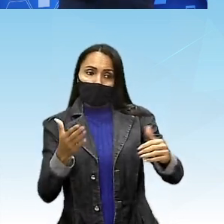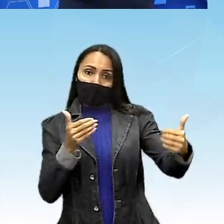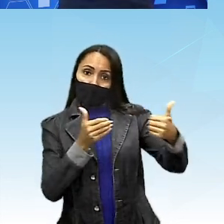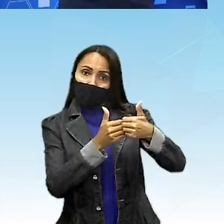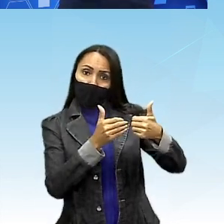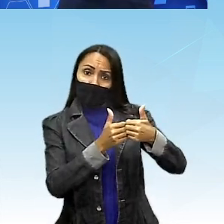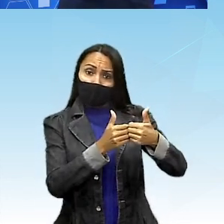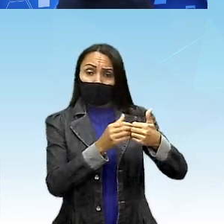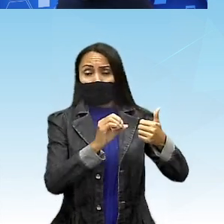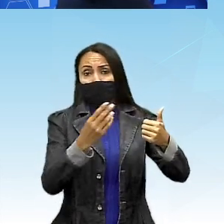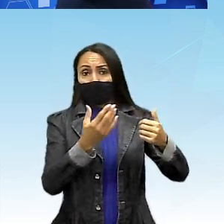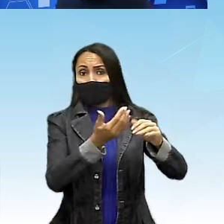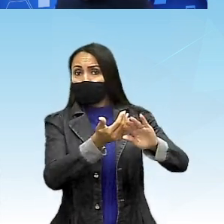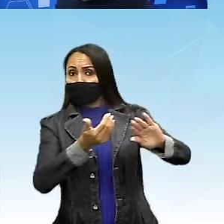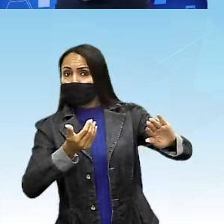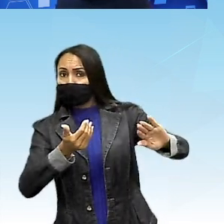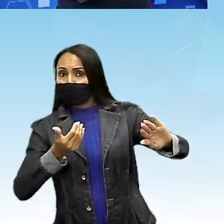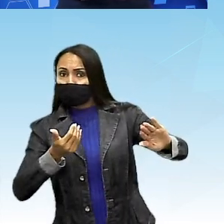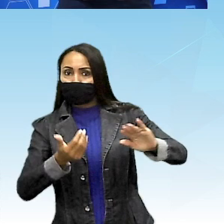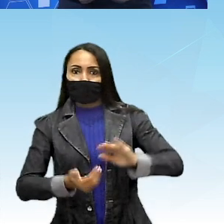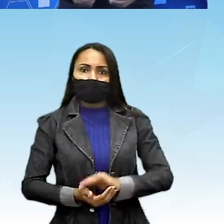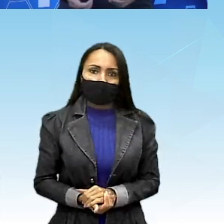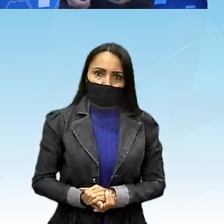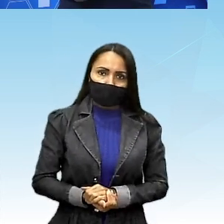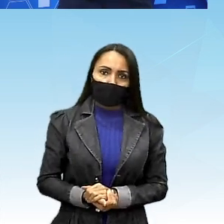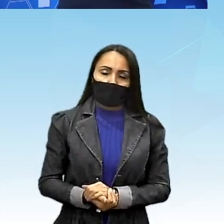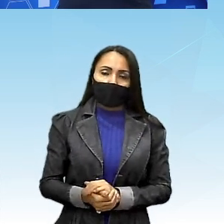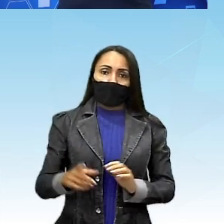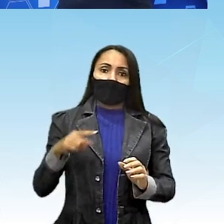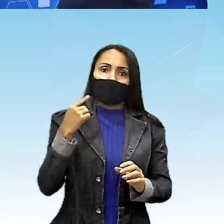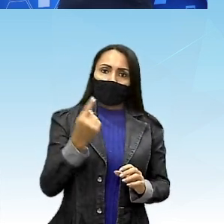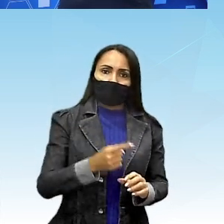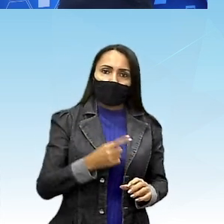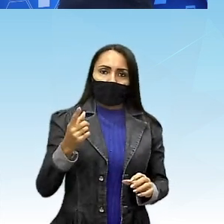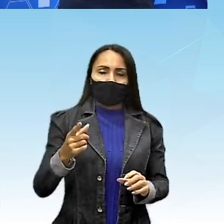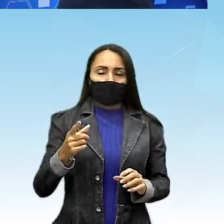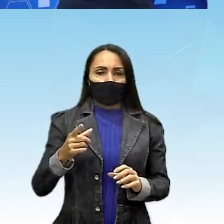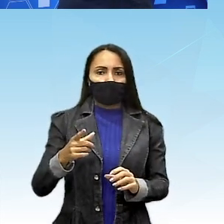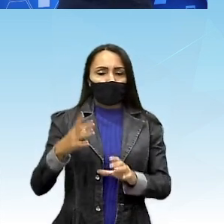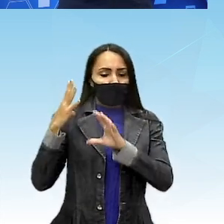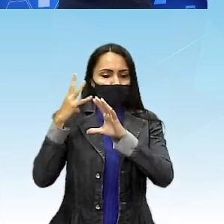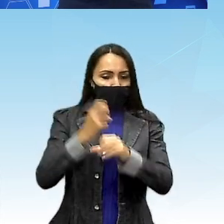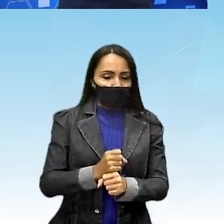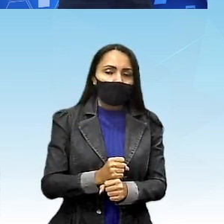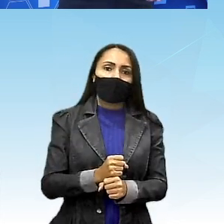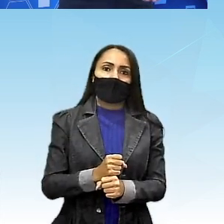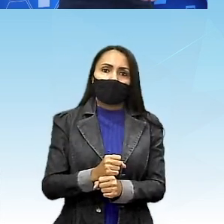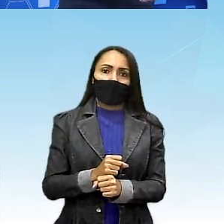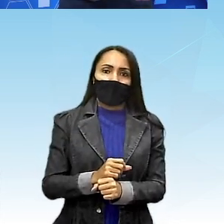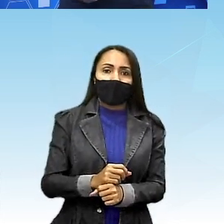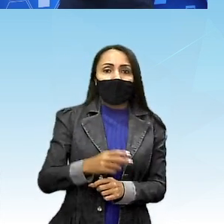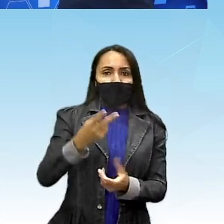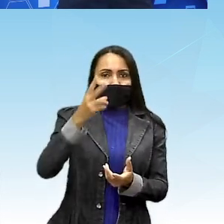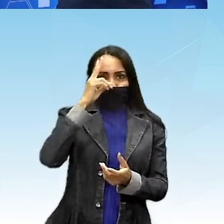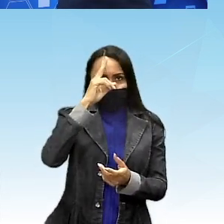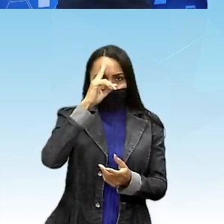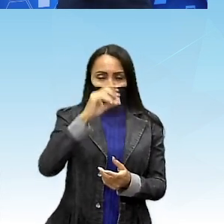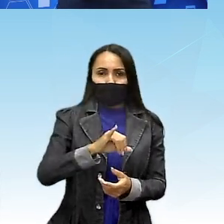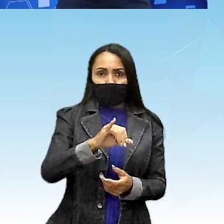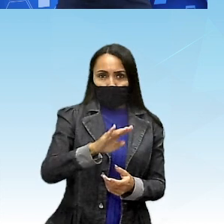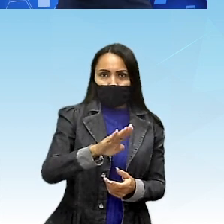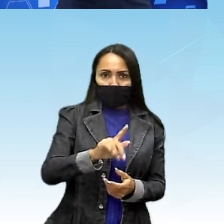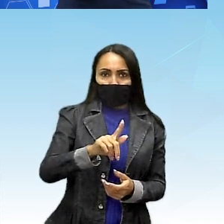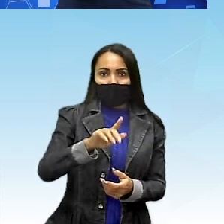Então, como é aproximado de uma distância imensa, nós vamos arredondar. Lembra do arredondamento lá do IBGE? Se não